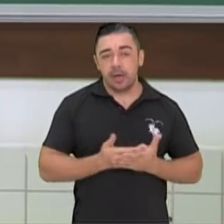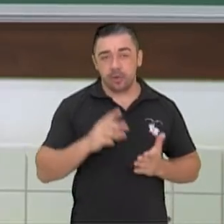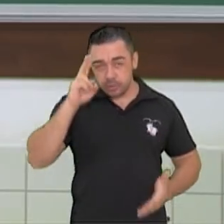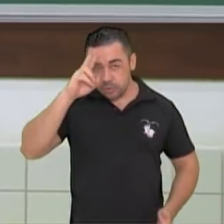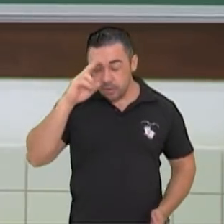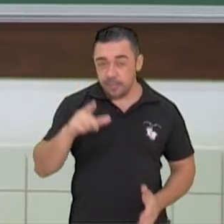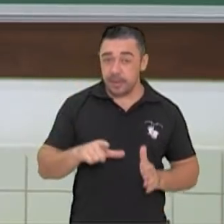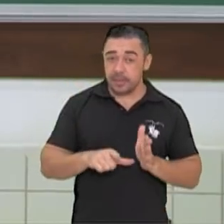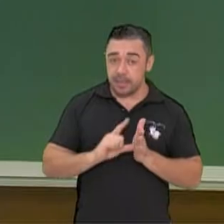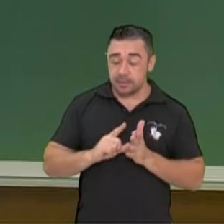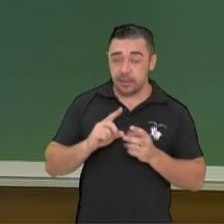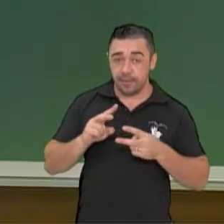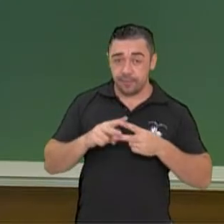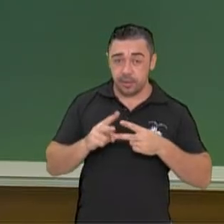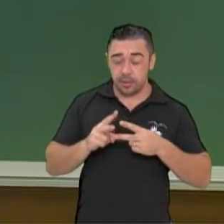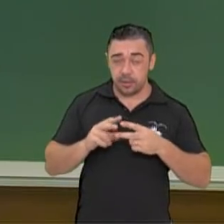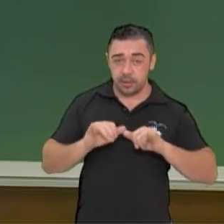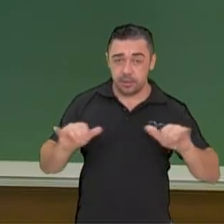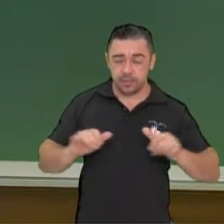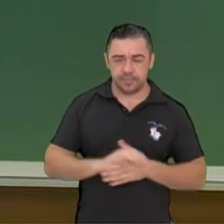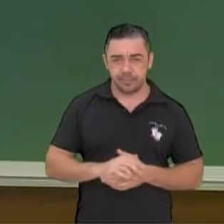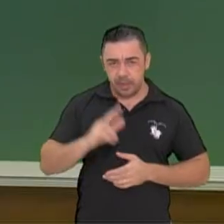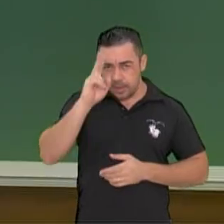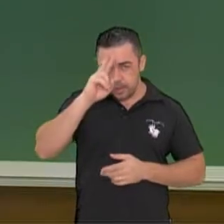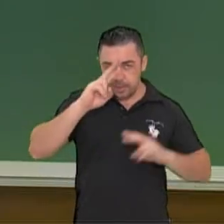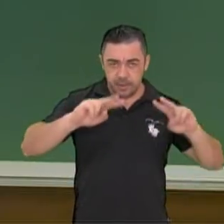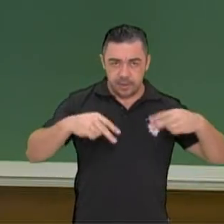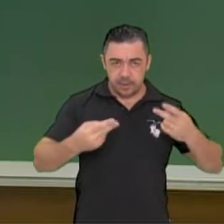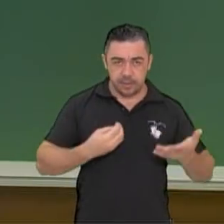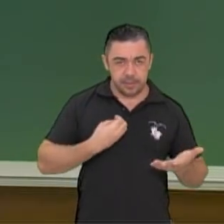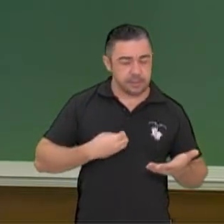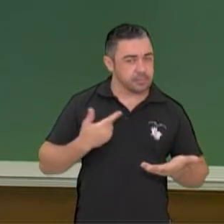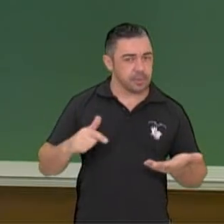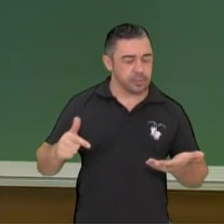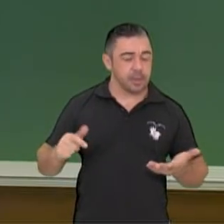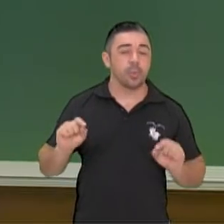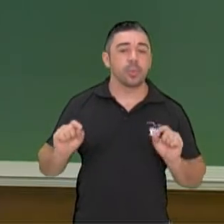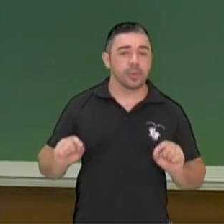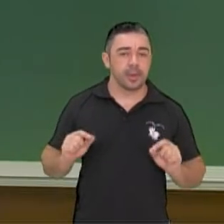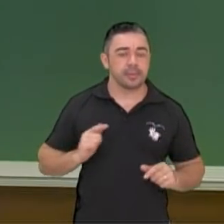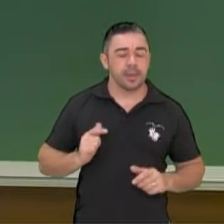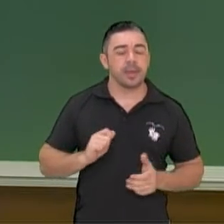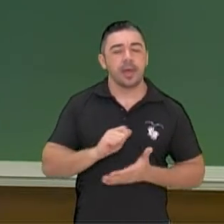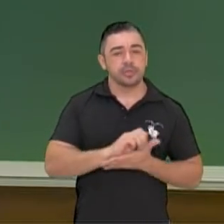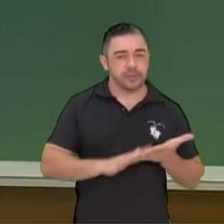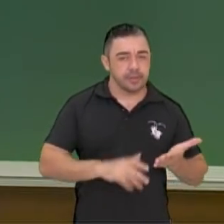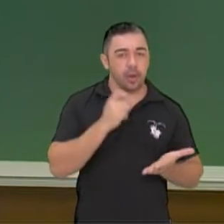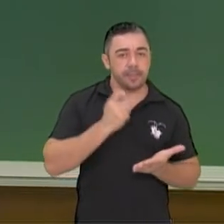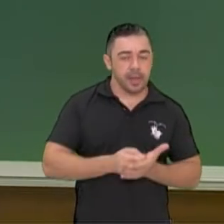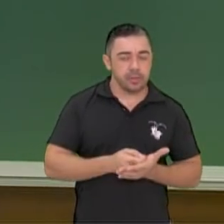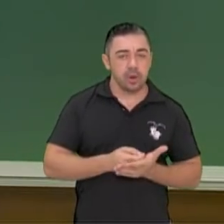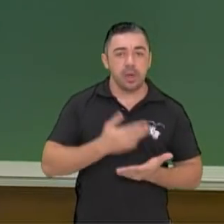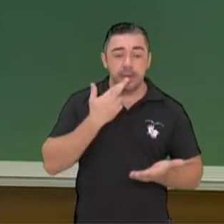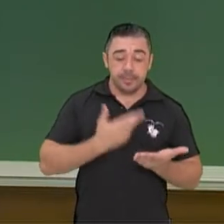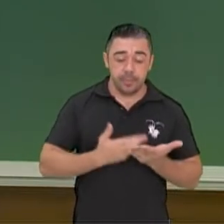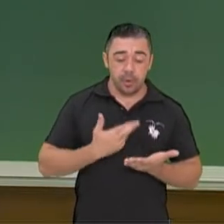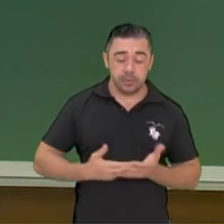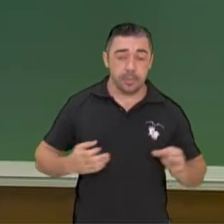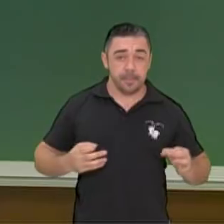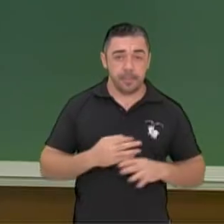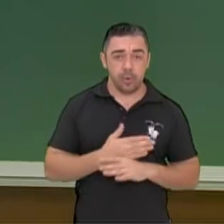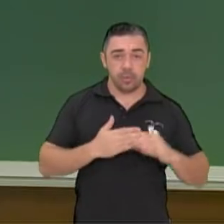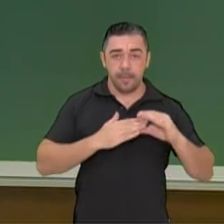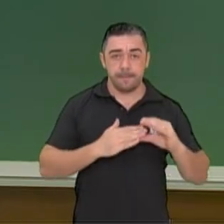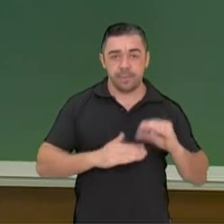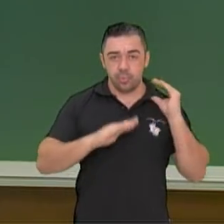muito importantes. Lembra aquele link da presença? Pois bem, não há mais, né? Agora o que há é a atividade obrigatória, é ela quem dá a presença para vocês.